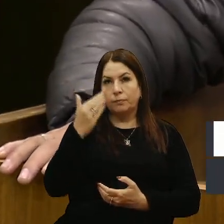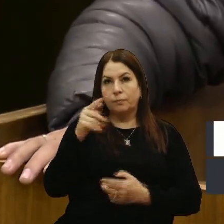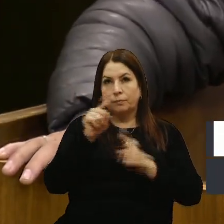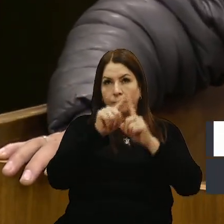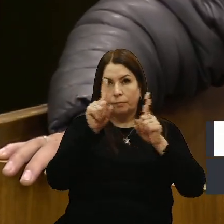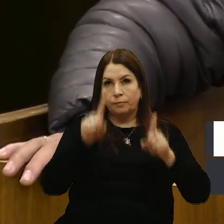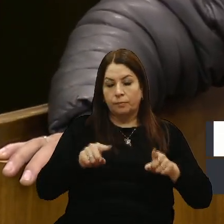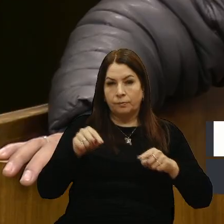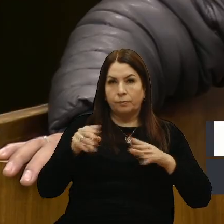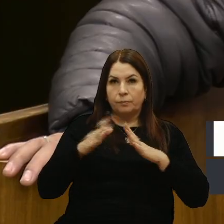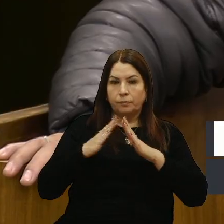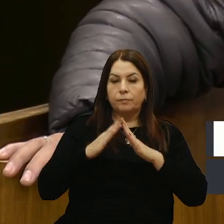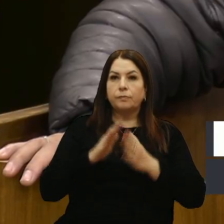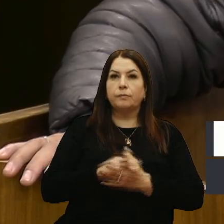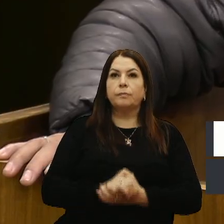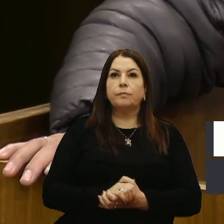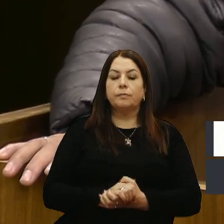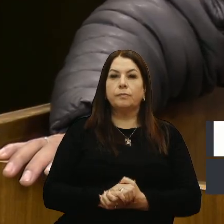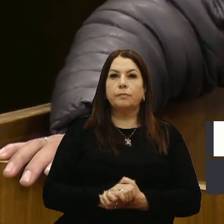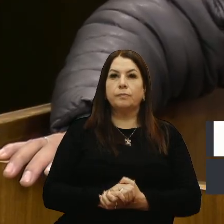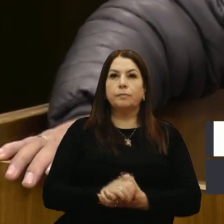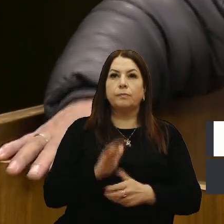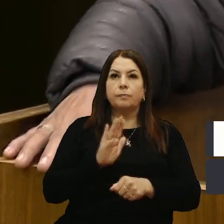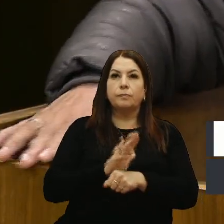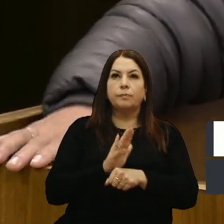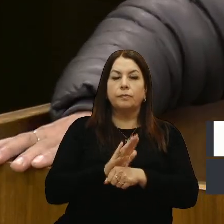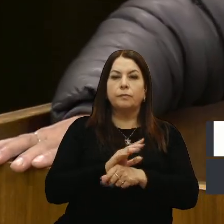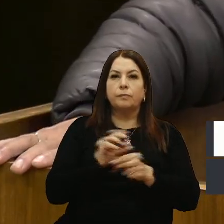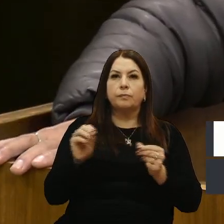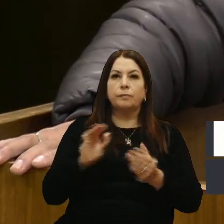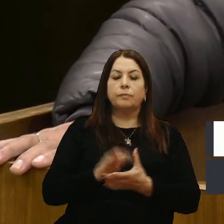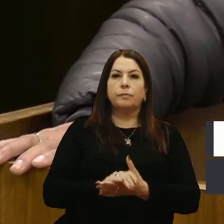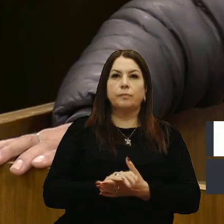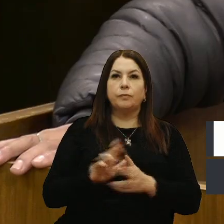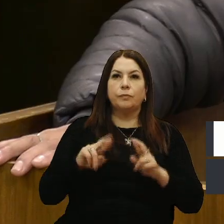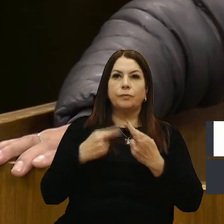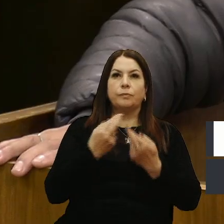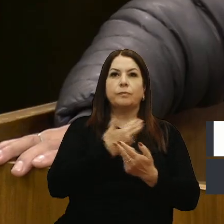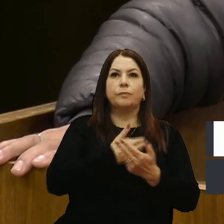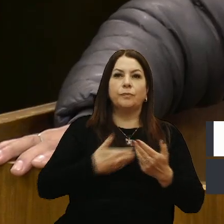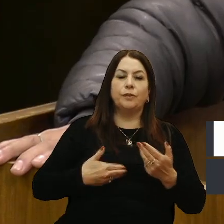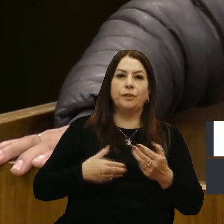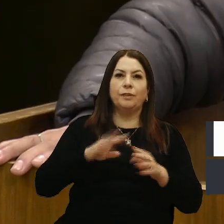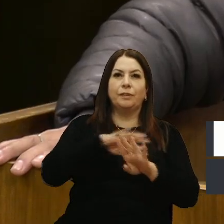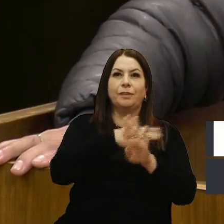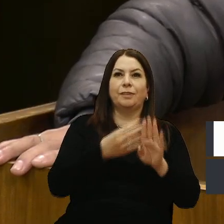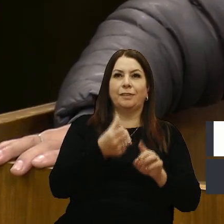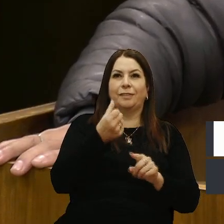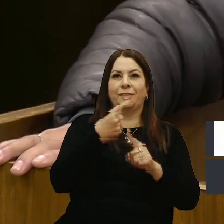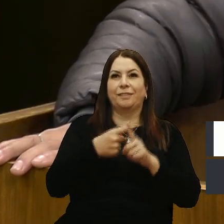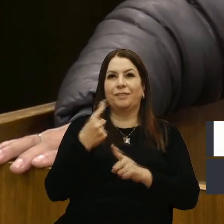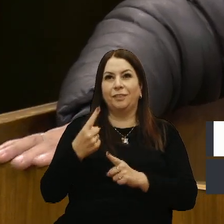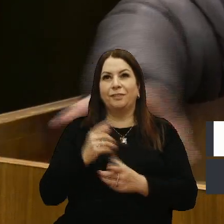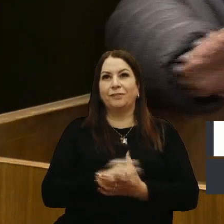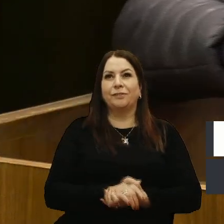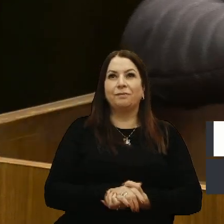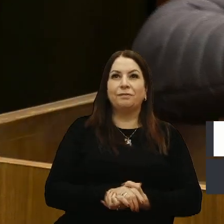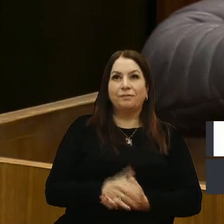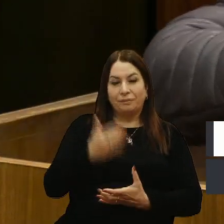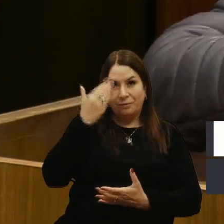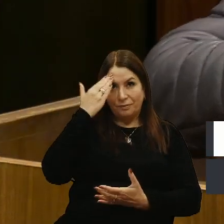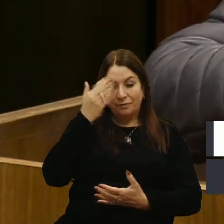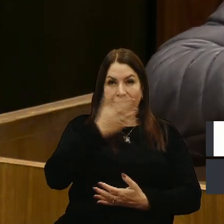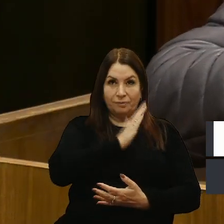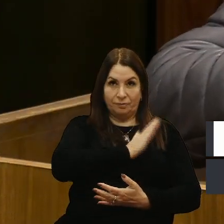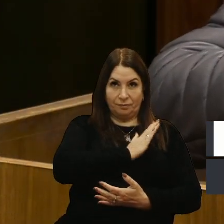servidores desta casa que nos ajudaram muito na audiência pública da escala 6x1. Agradecer de